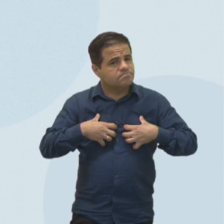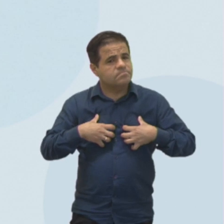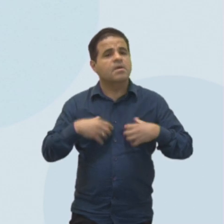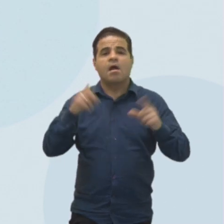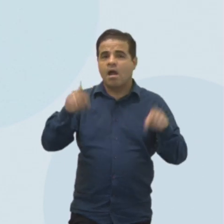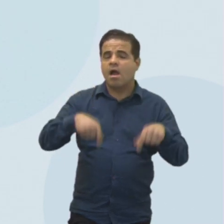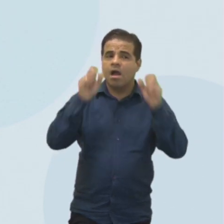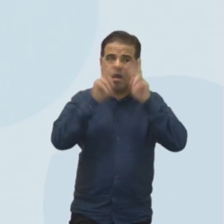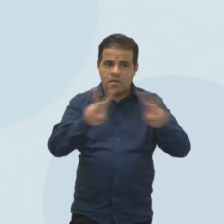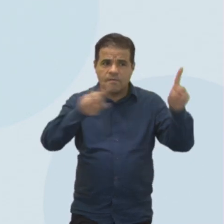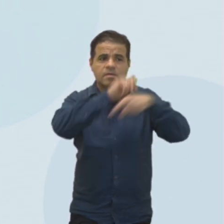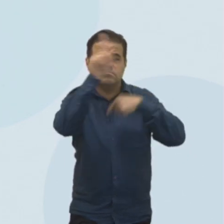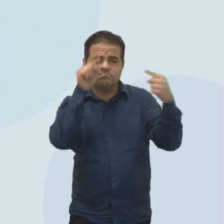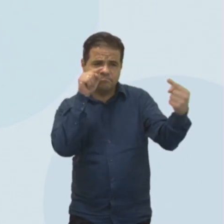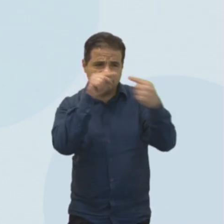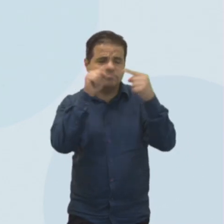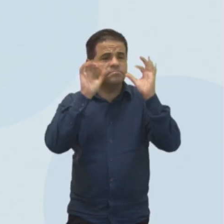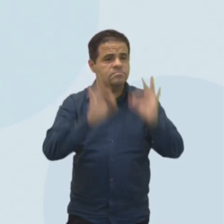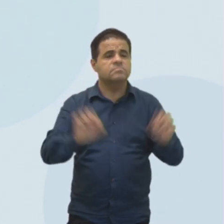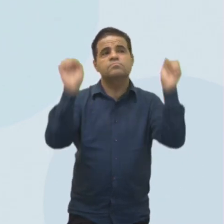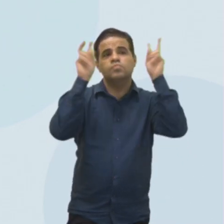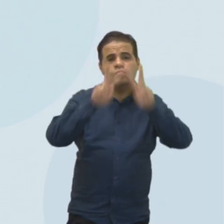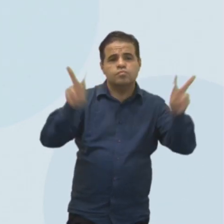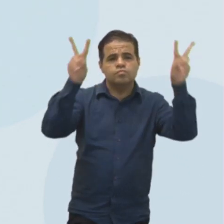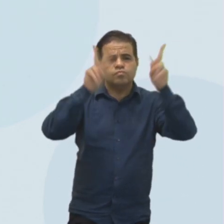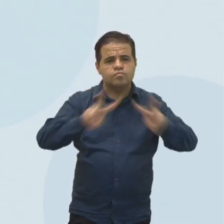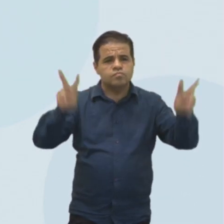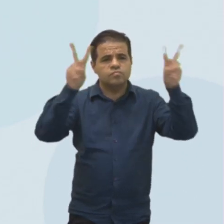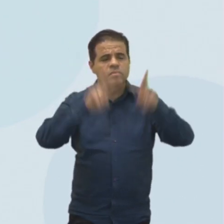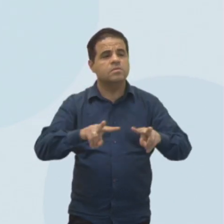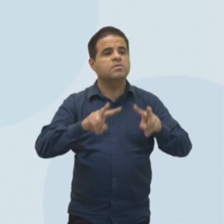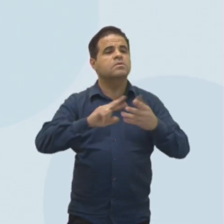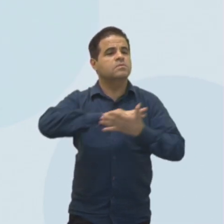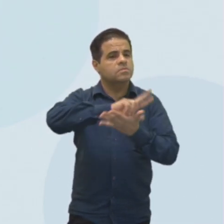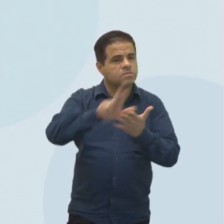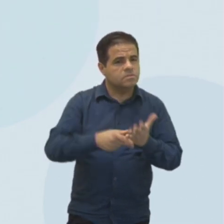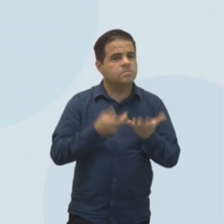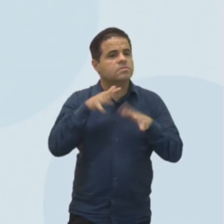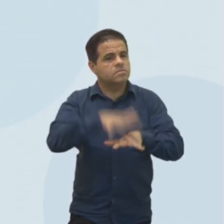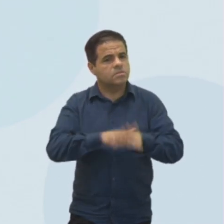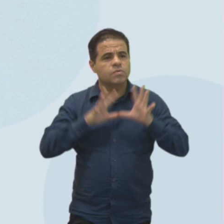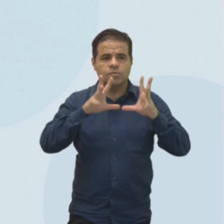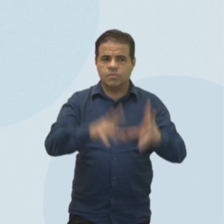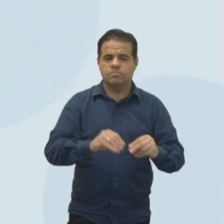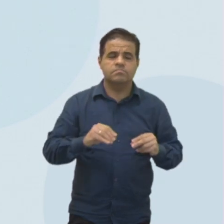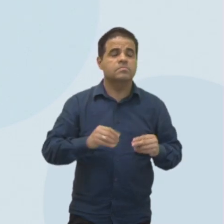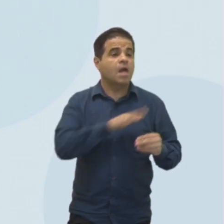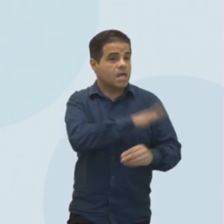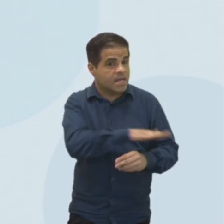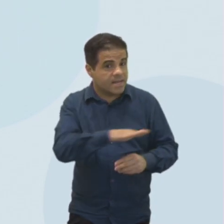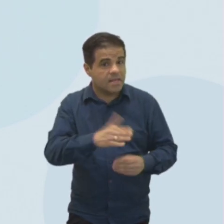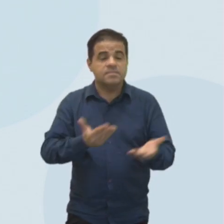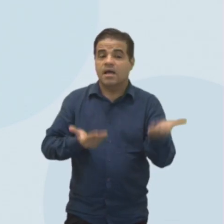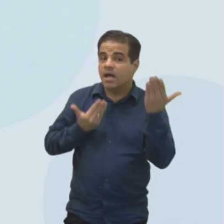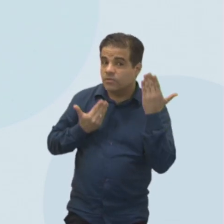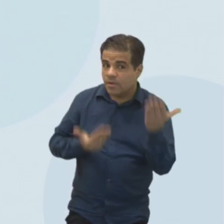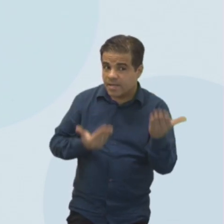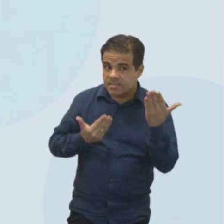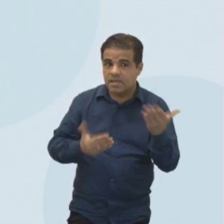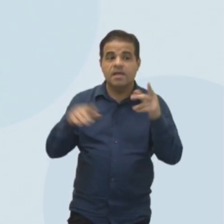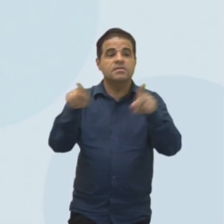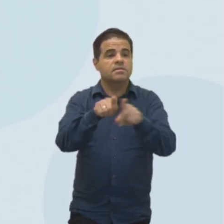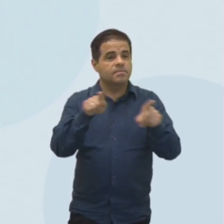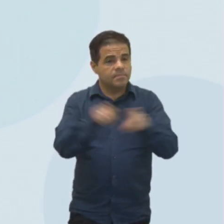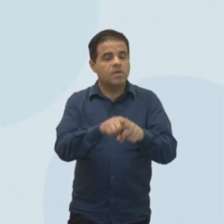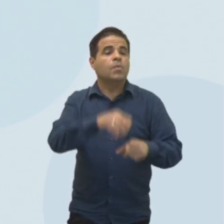ele visa uma visão plural, singular e integral de todos, tanto da criança, adolescente, quanto do